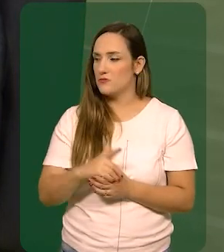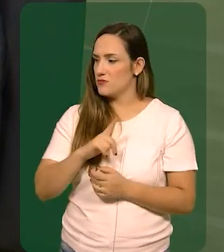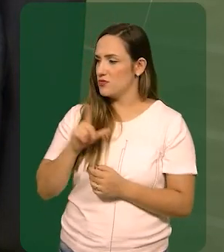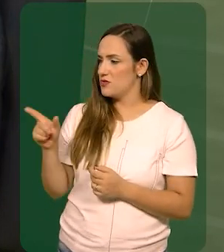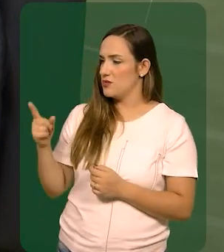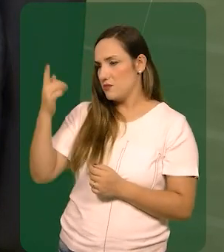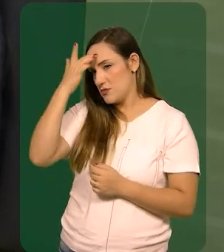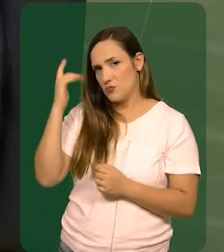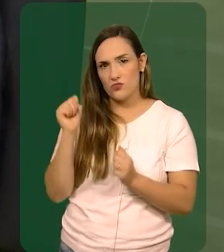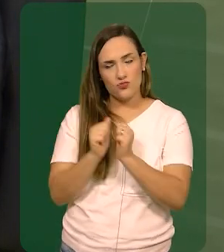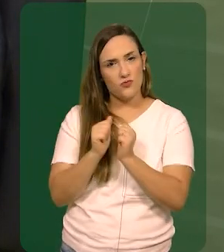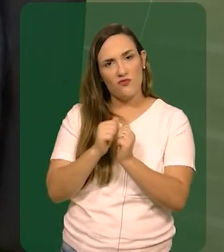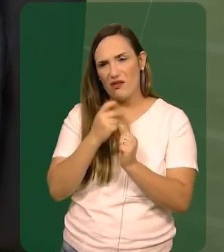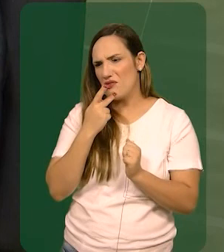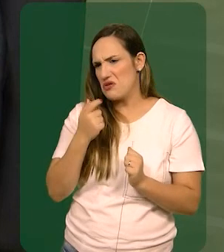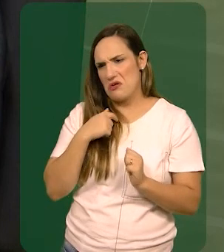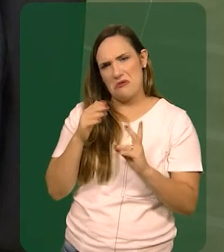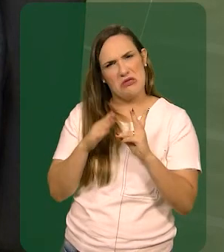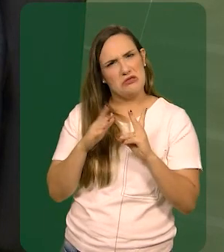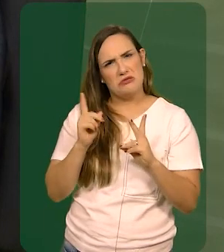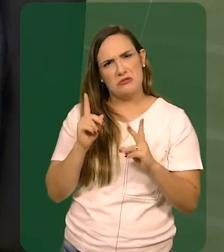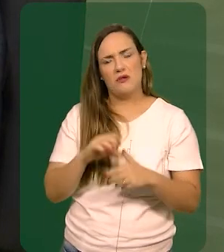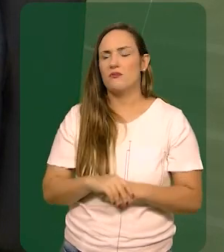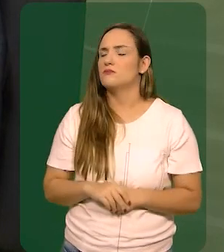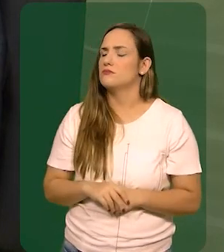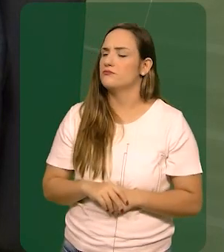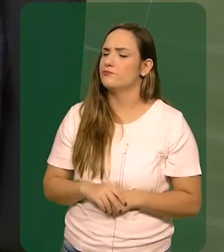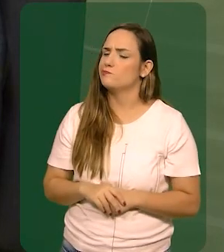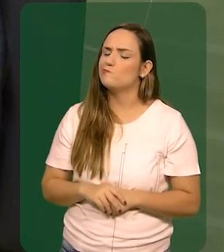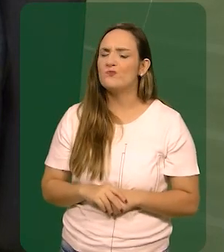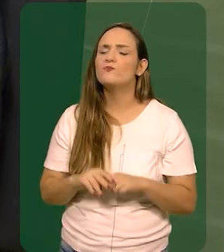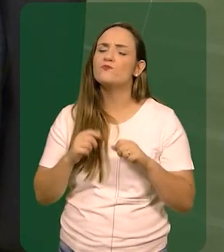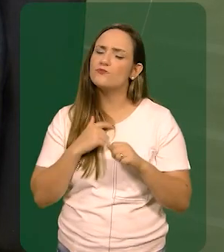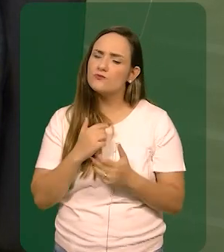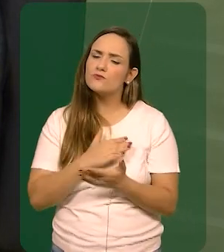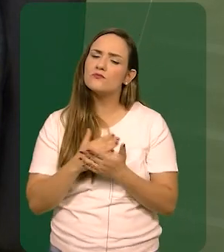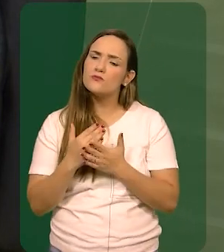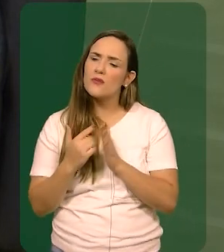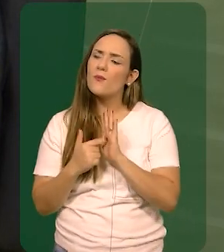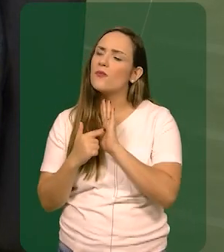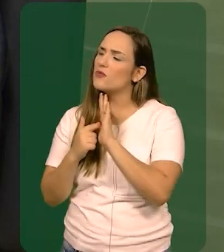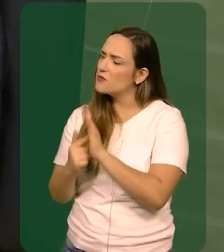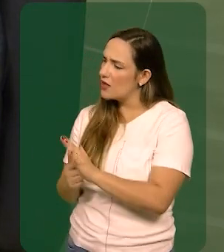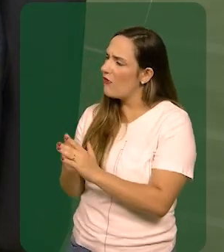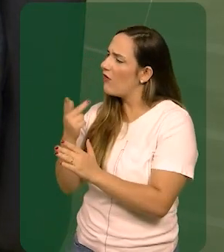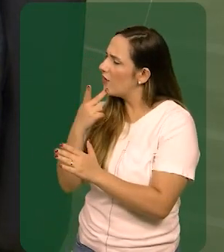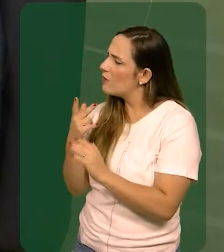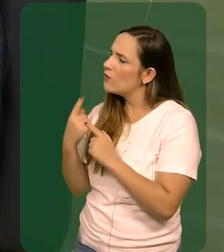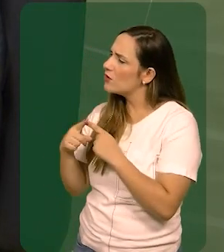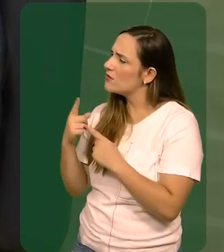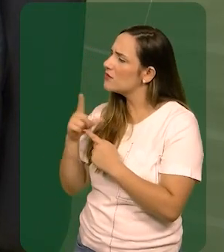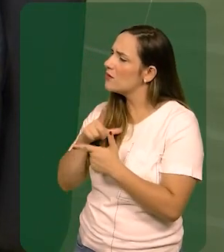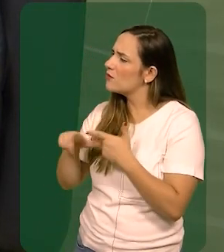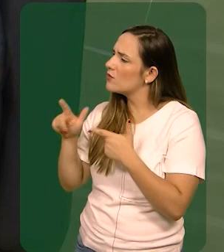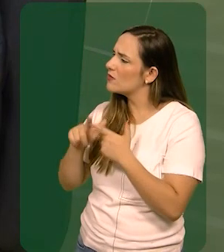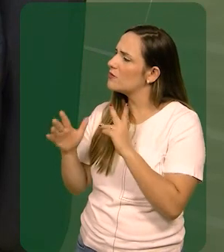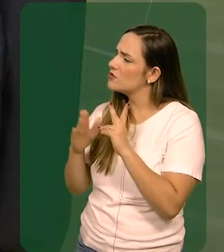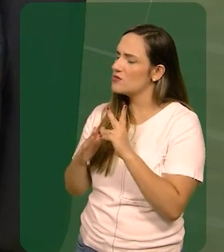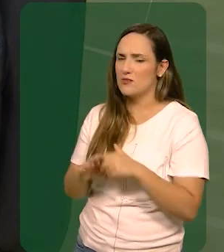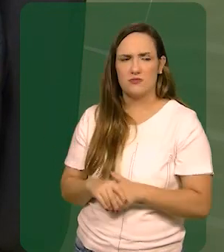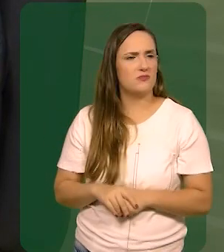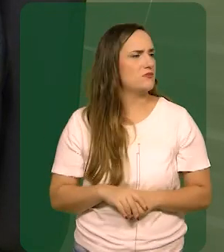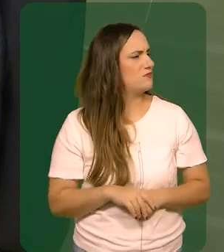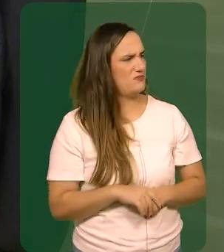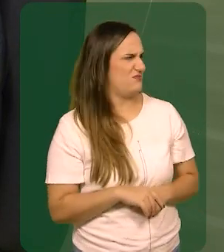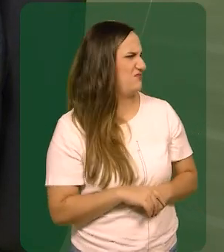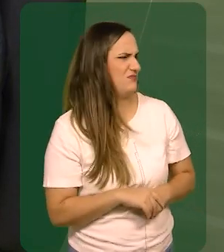se identificava como indígena, né? Aí eu comecei a conversar porque com ele e tal. Aí ele